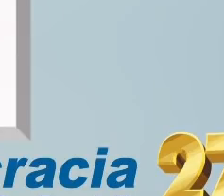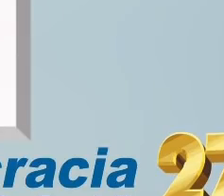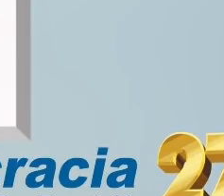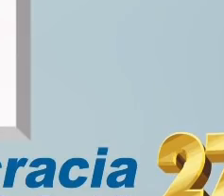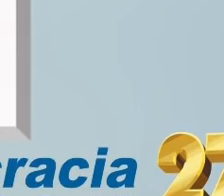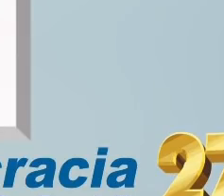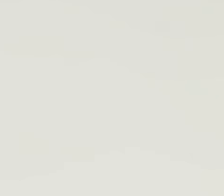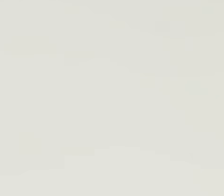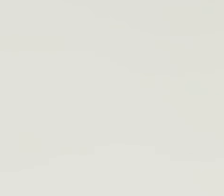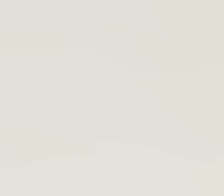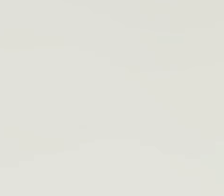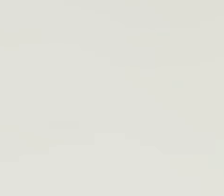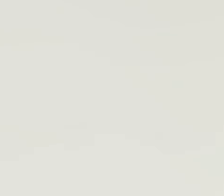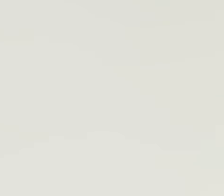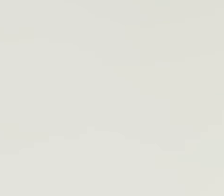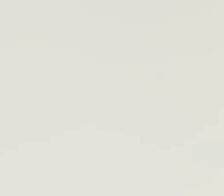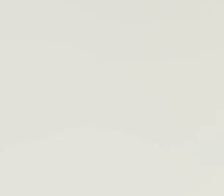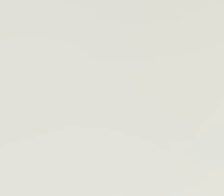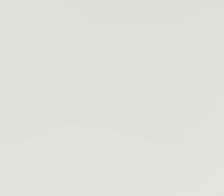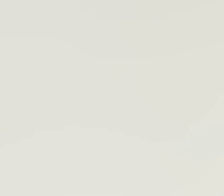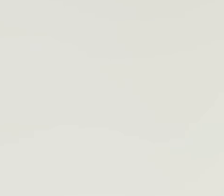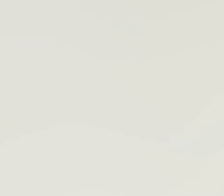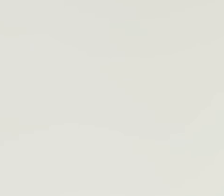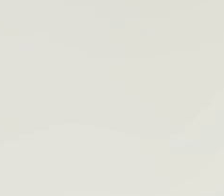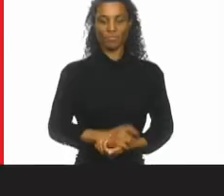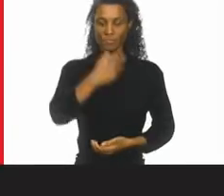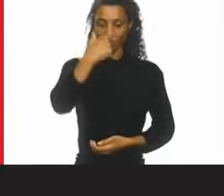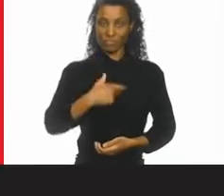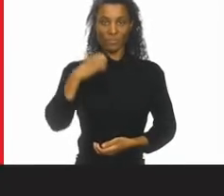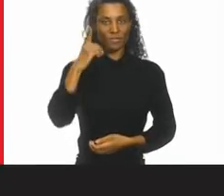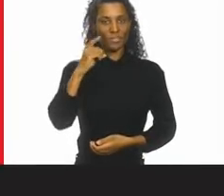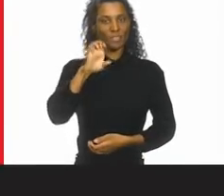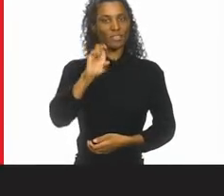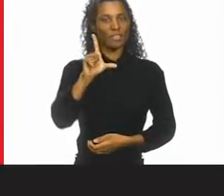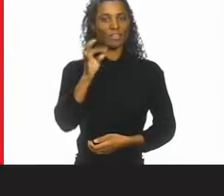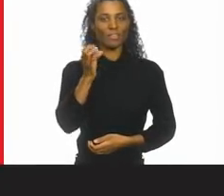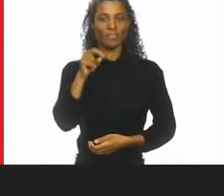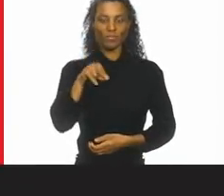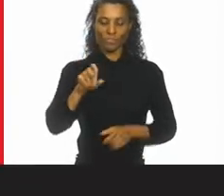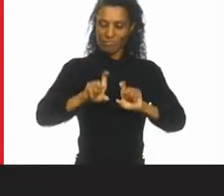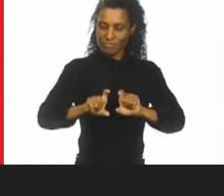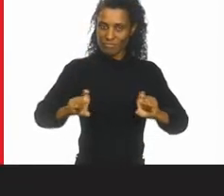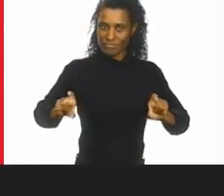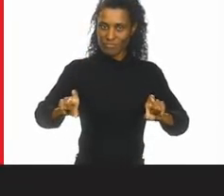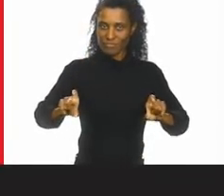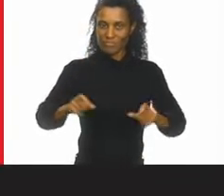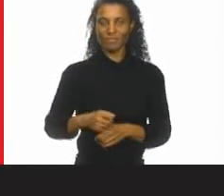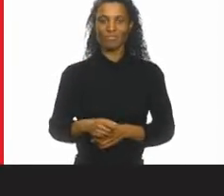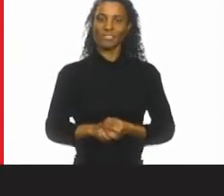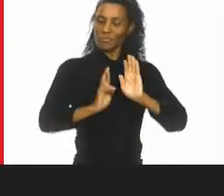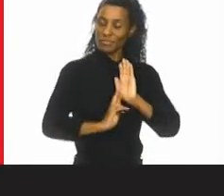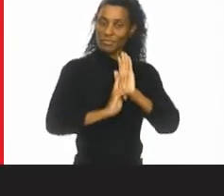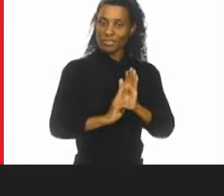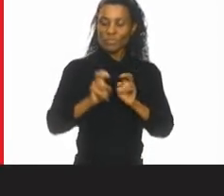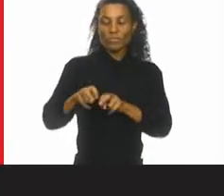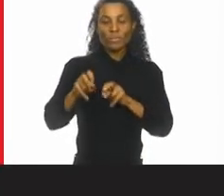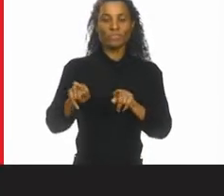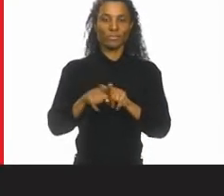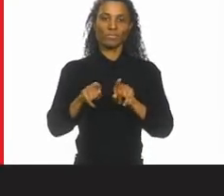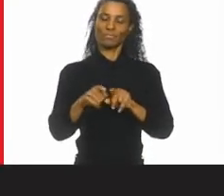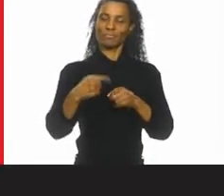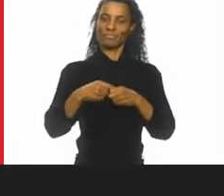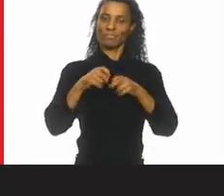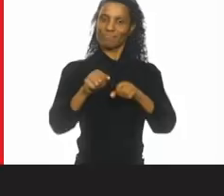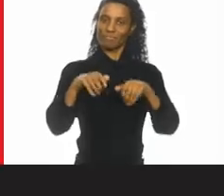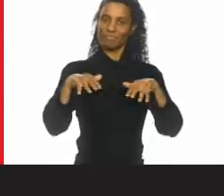Costa, 27456. Vote nos deputados estaduais do PSB. Sou o deputado Elton Weber, 40120. A voz do campo